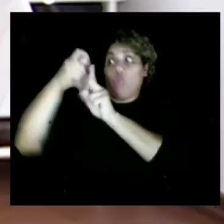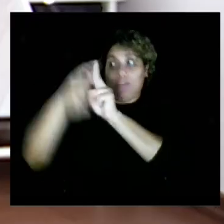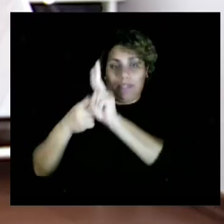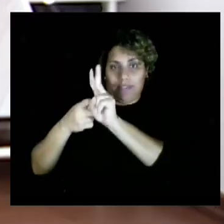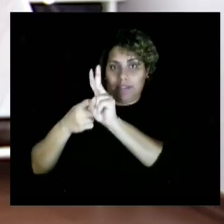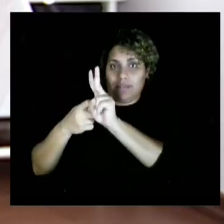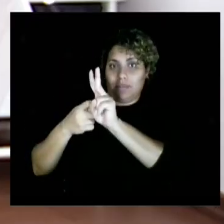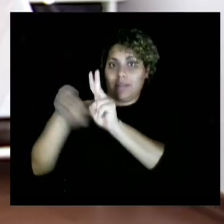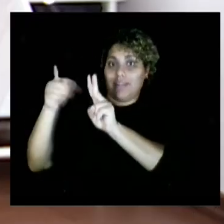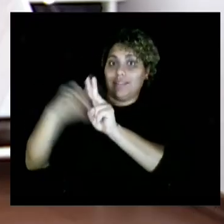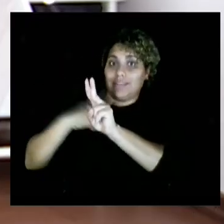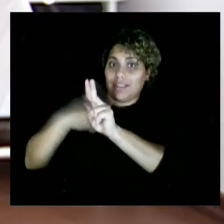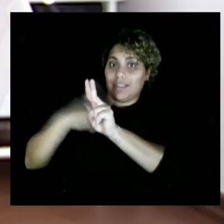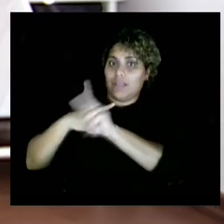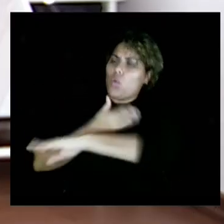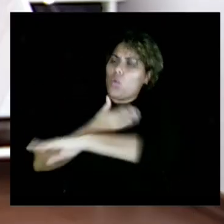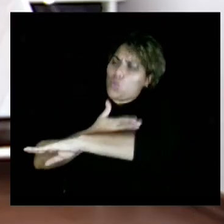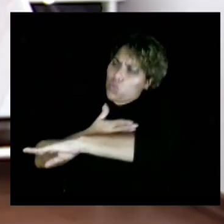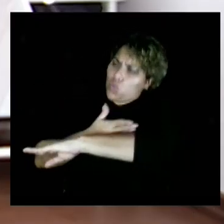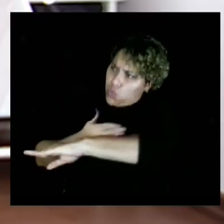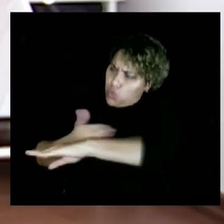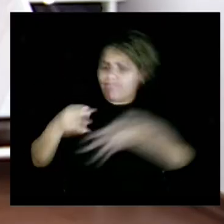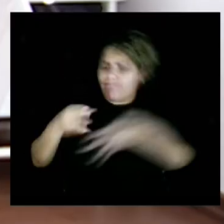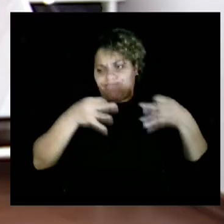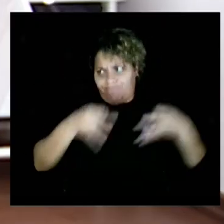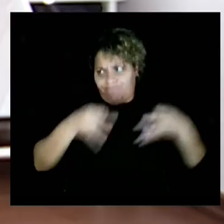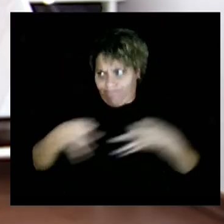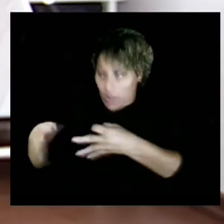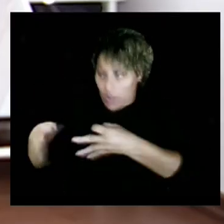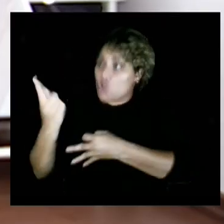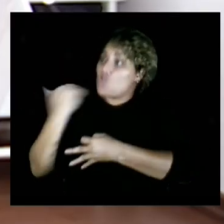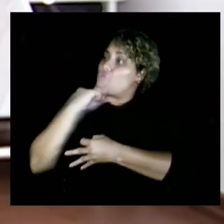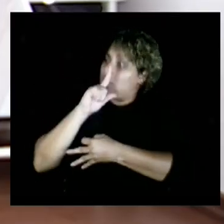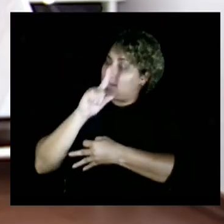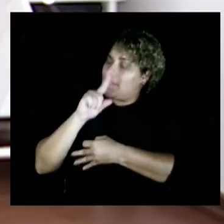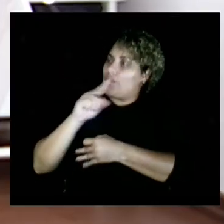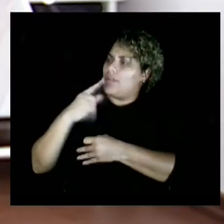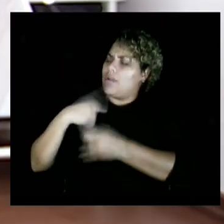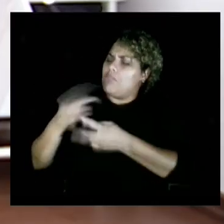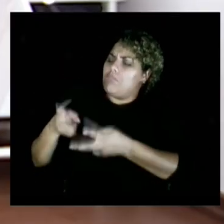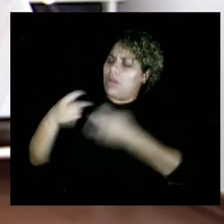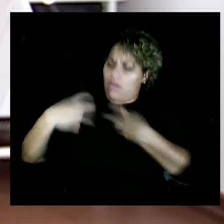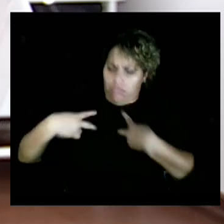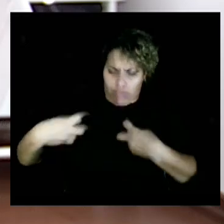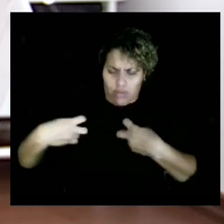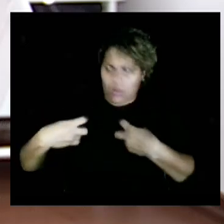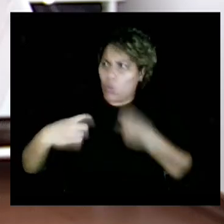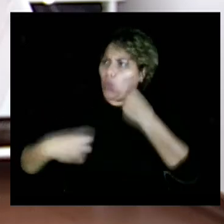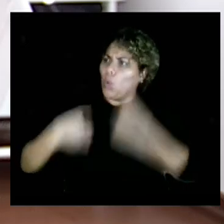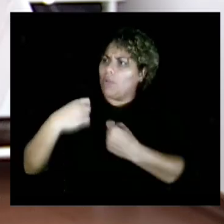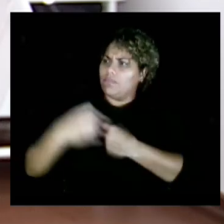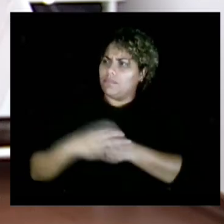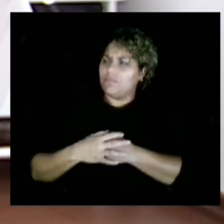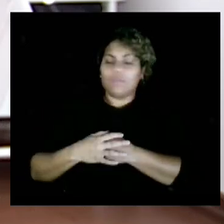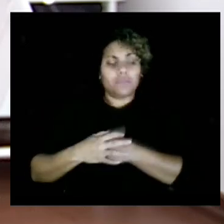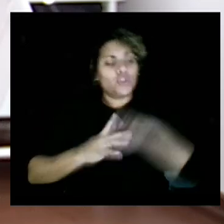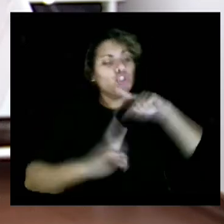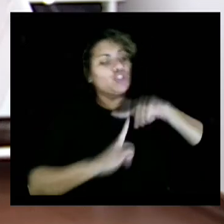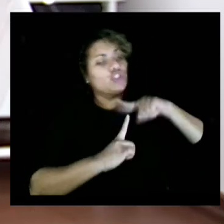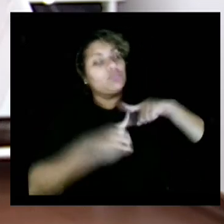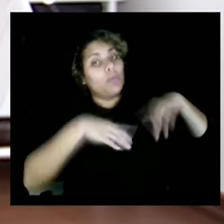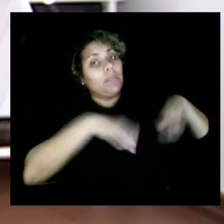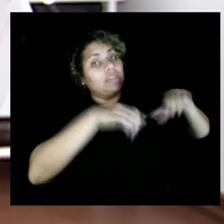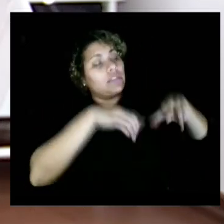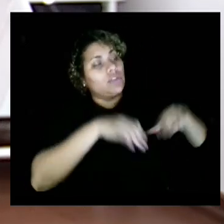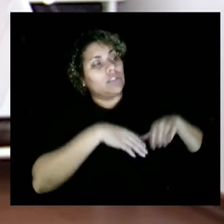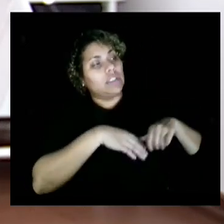uma constância e consigam ver o resultado. Qual é o tipo de massagem que você faz? Eu faço todas as massagens, mas a